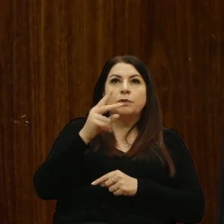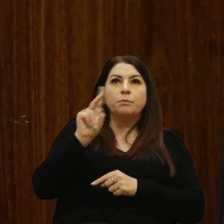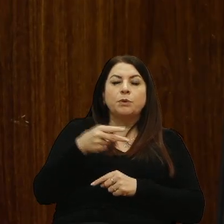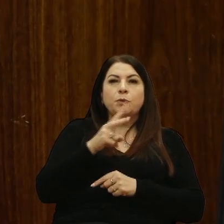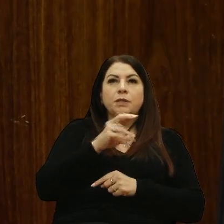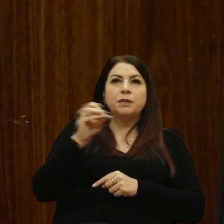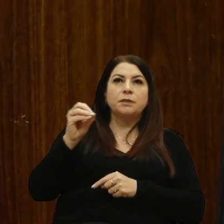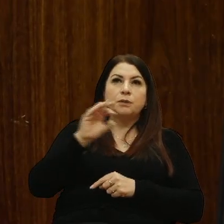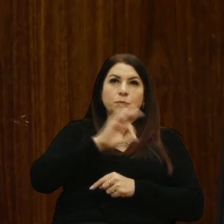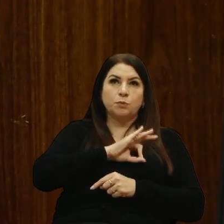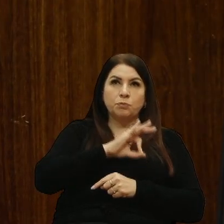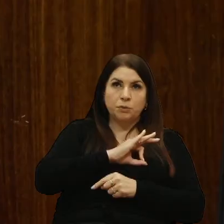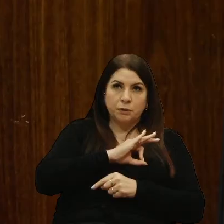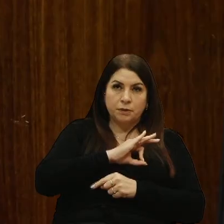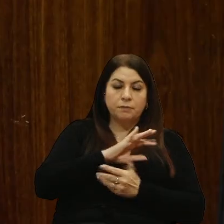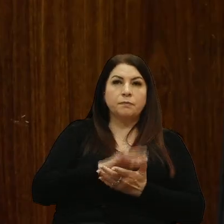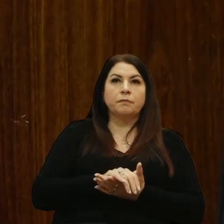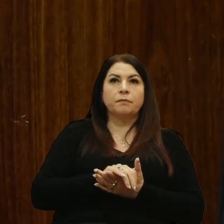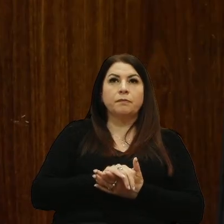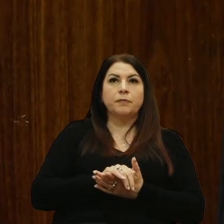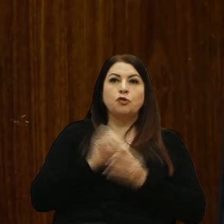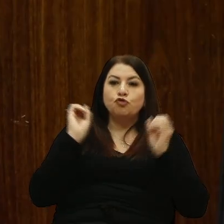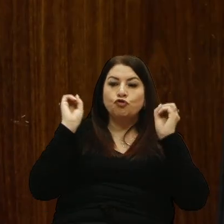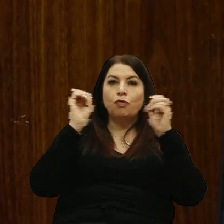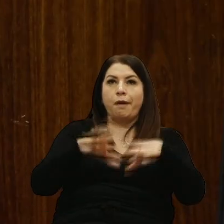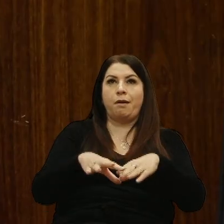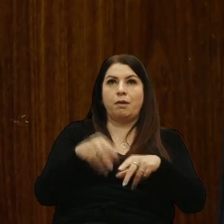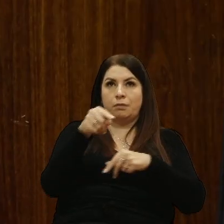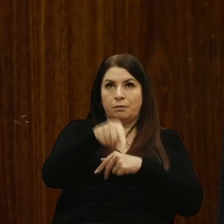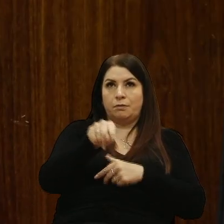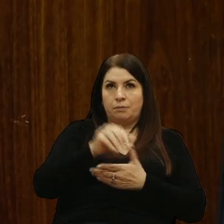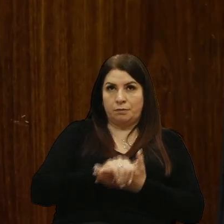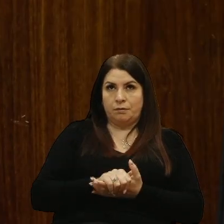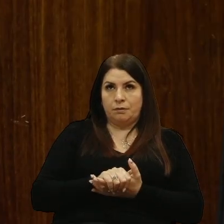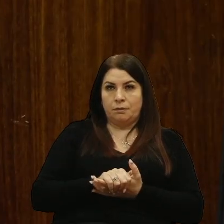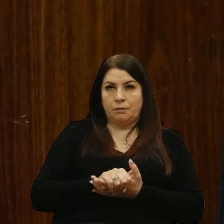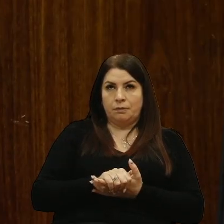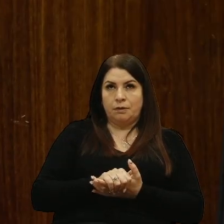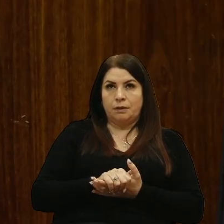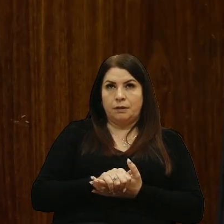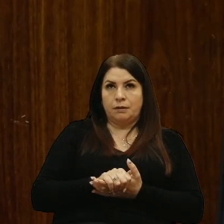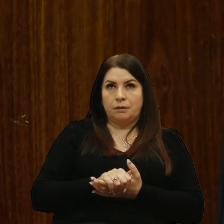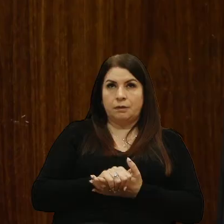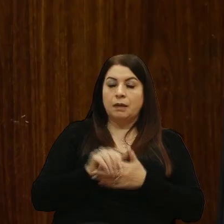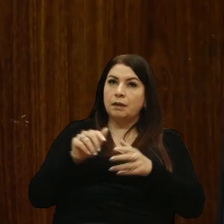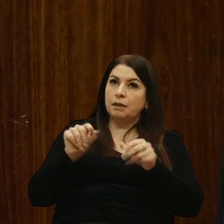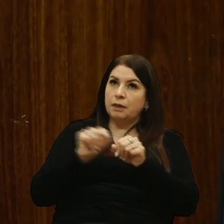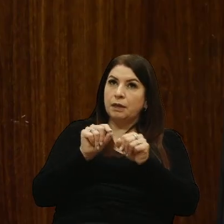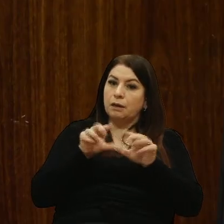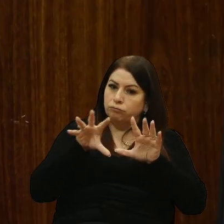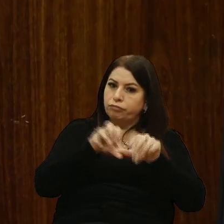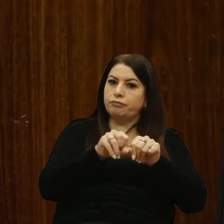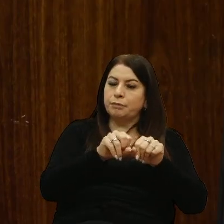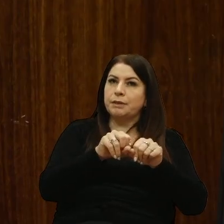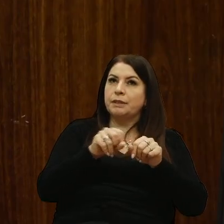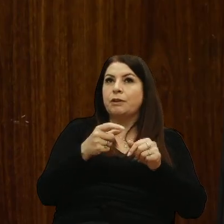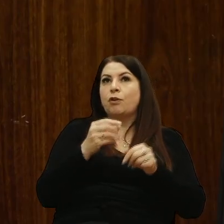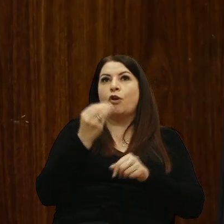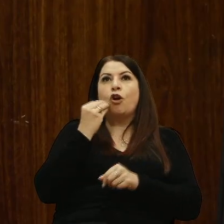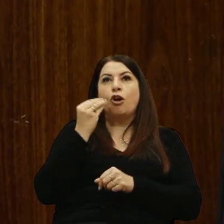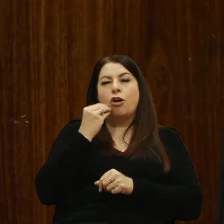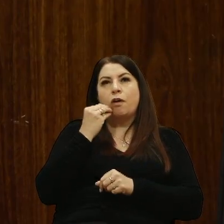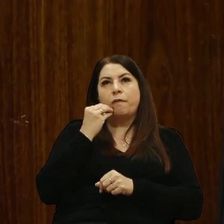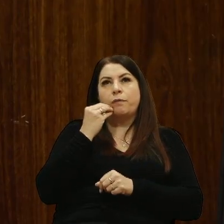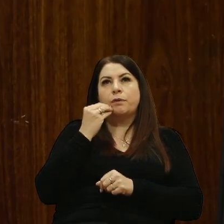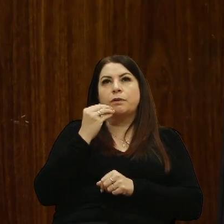2.500 policiais jogados naquela operação. Óbvio que tem a polícia